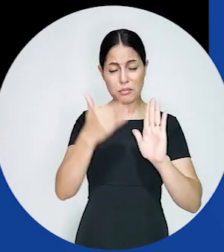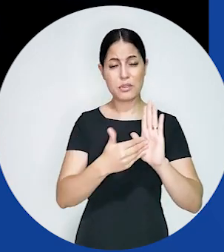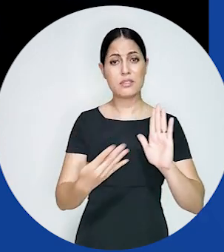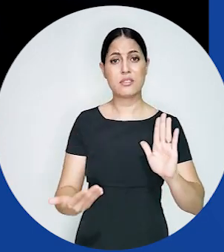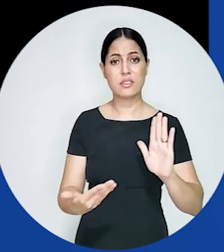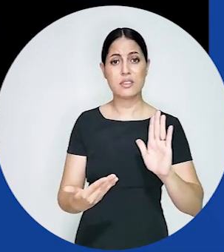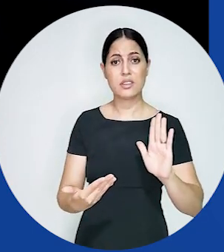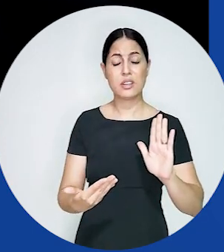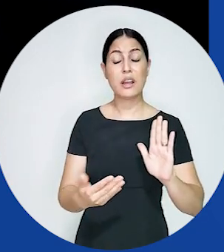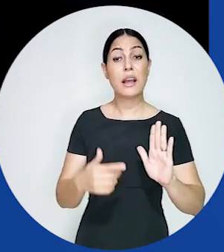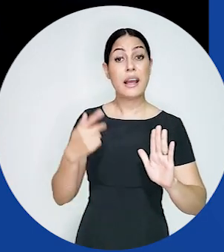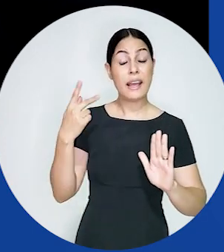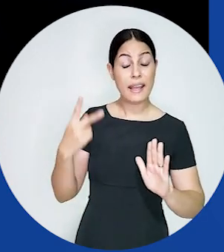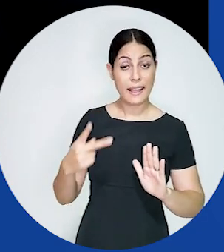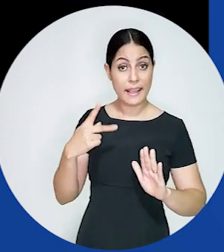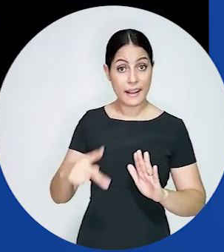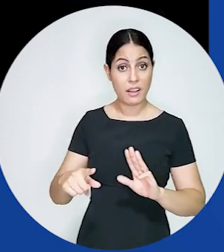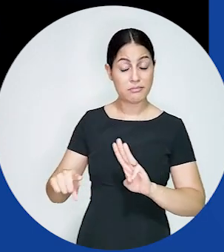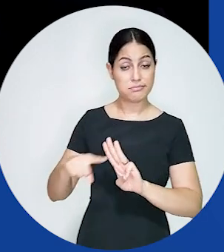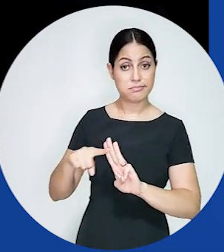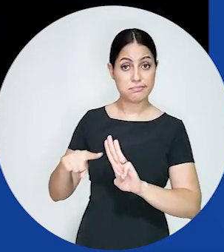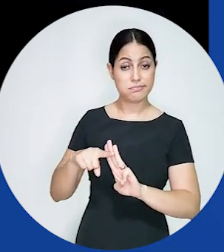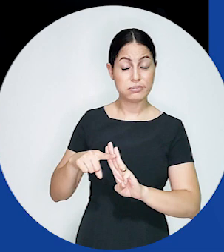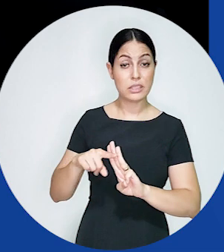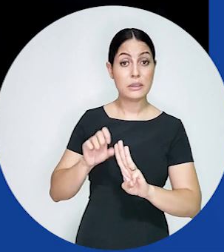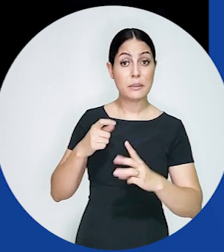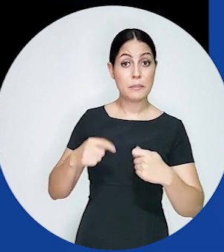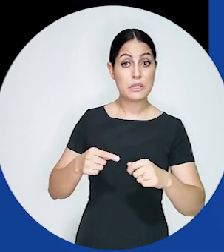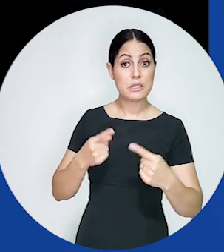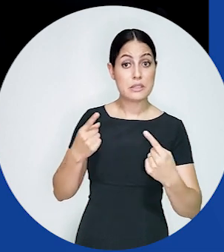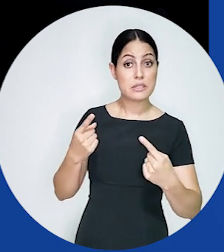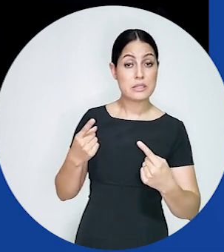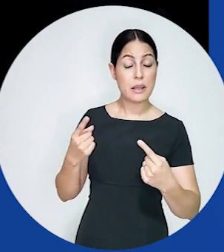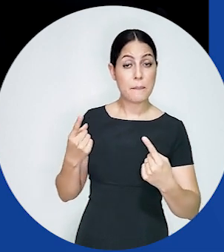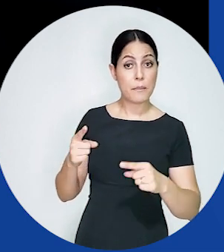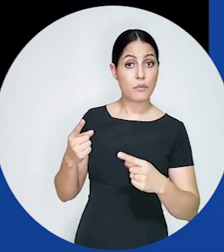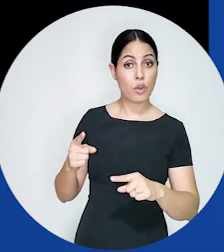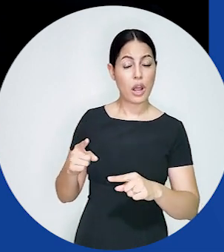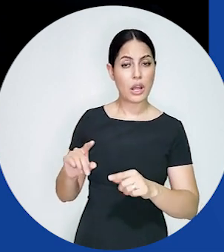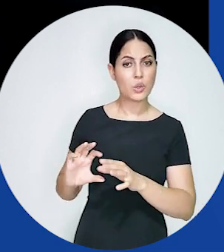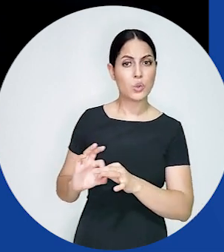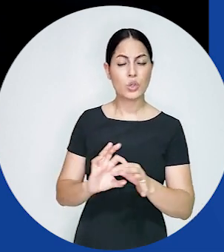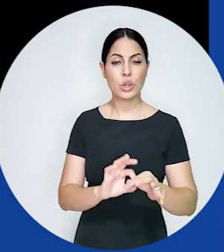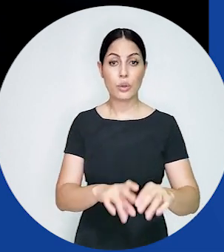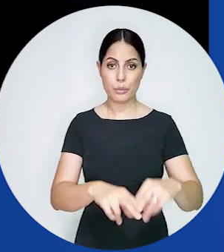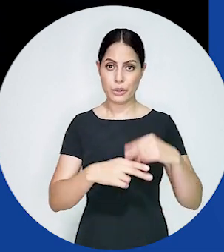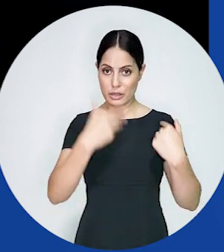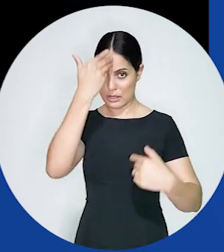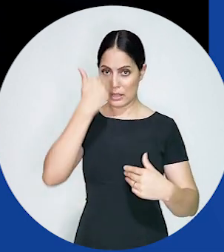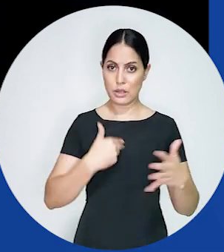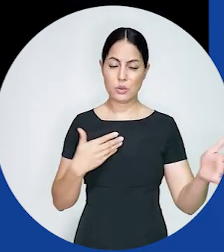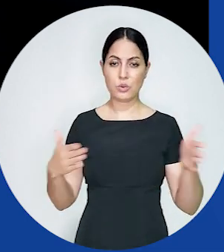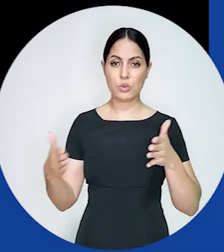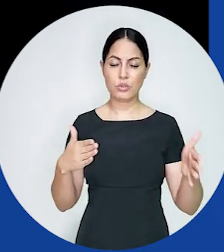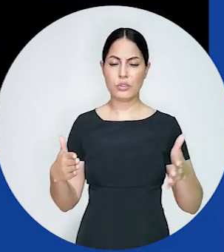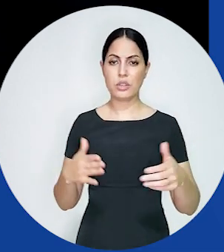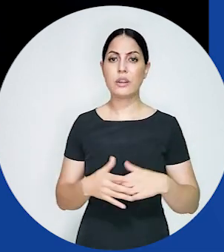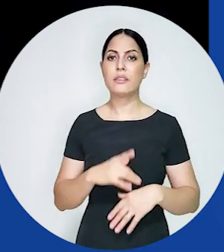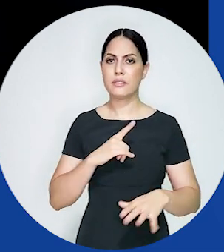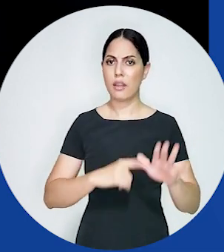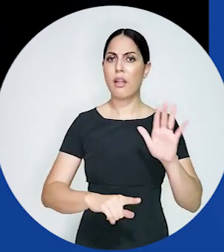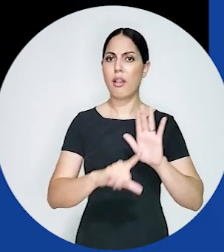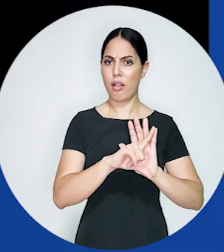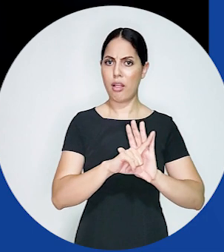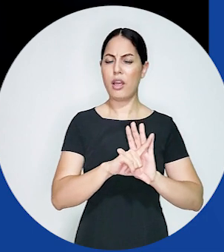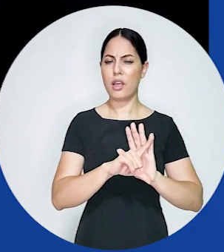estão também subordinadas ao texto constitucional. Somente se provocadas, e dou exemplos claros, eu fiz muito isso no meu governo, a chamada garantia